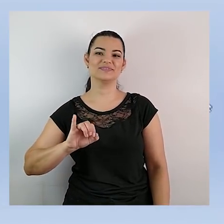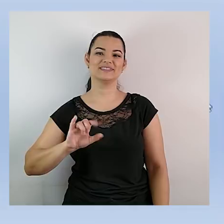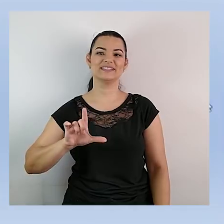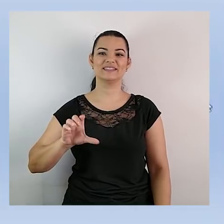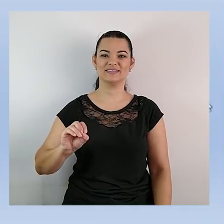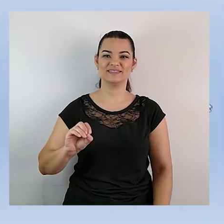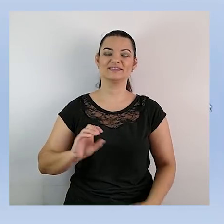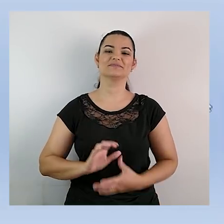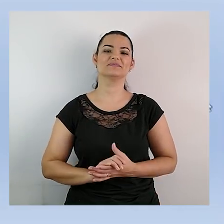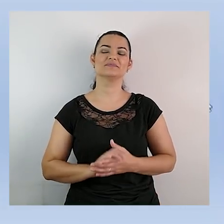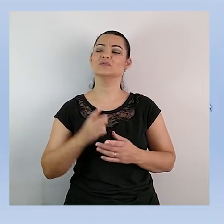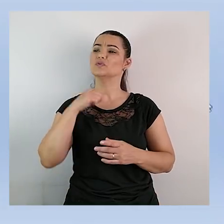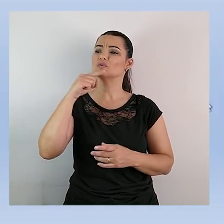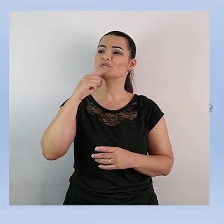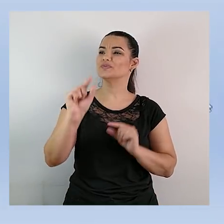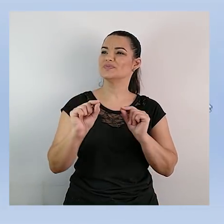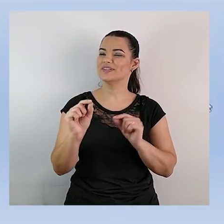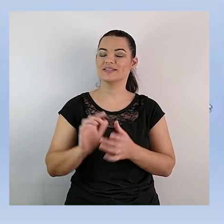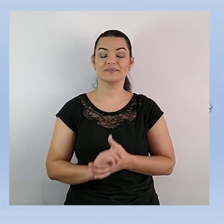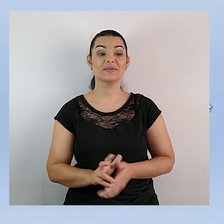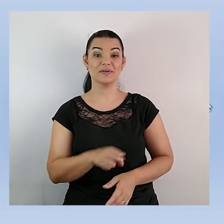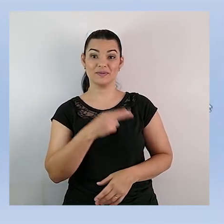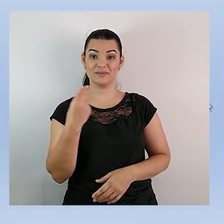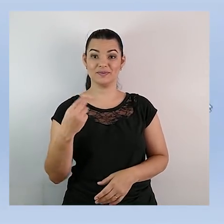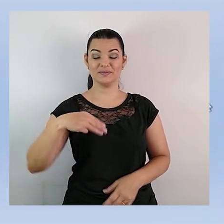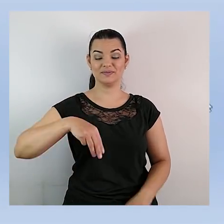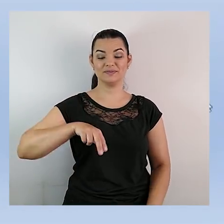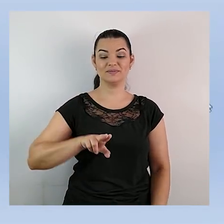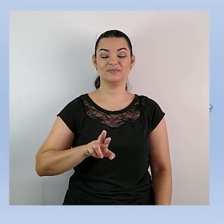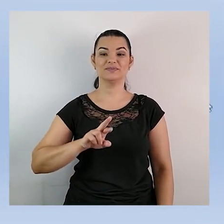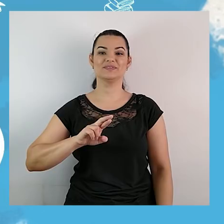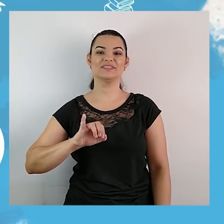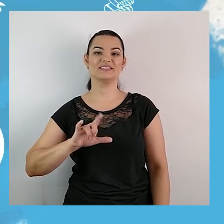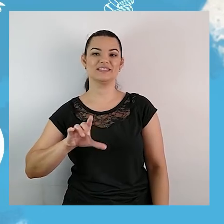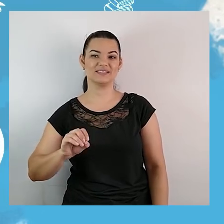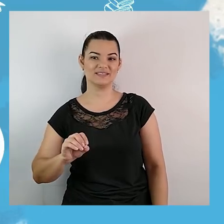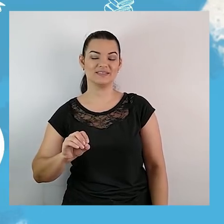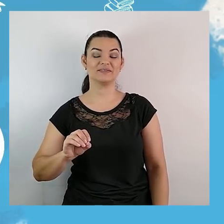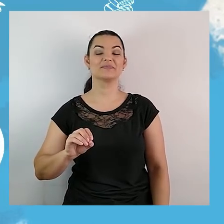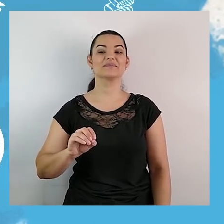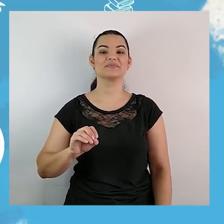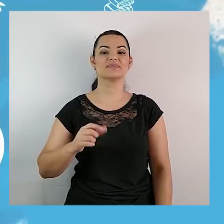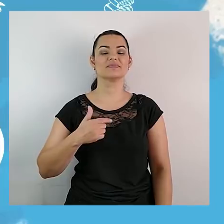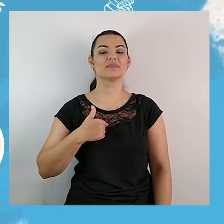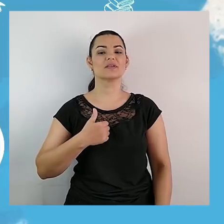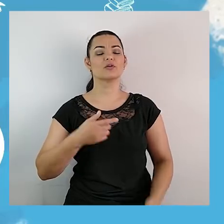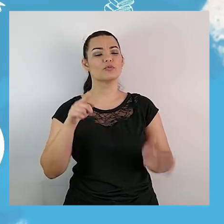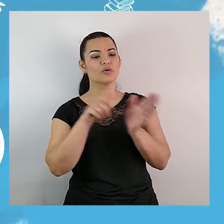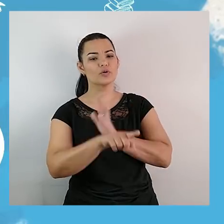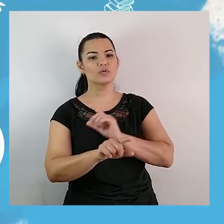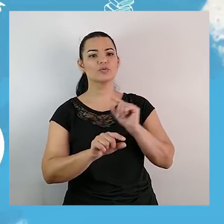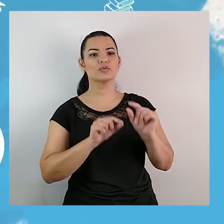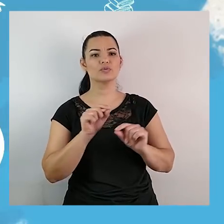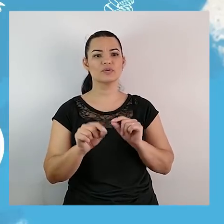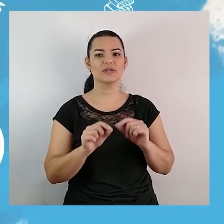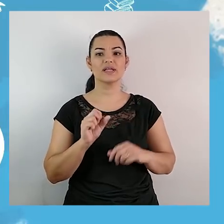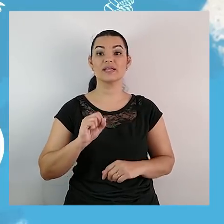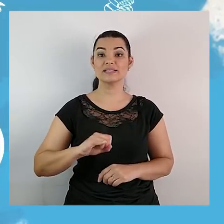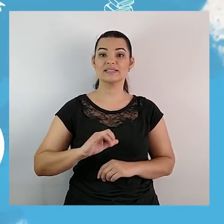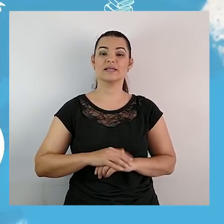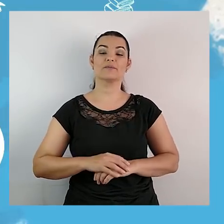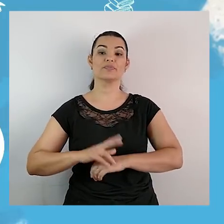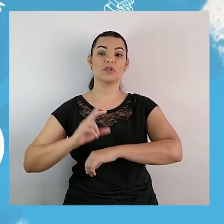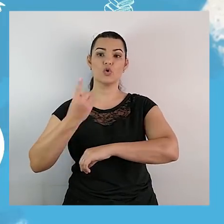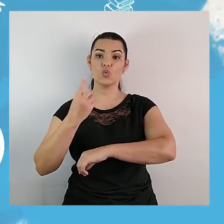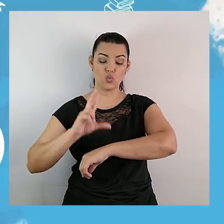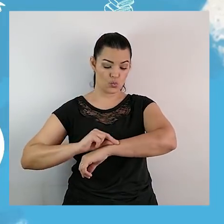A próxima pergunta é do Murilo. Fala aí, Murilo, para a gente, qual que é a sua dúvida? Meu nome é Murilo Gustavo e a pergunta